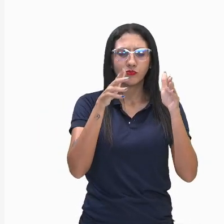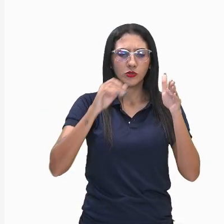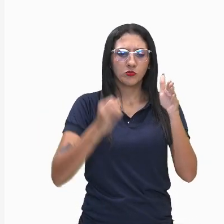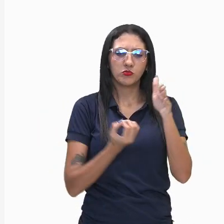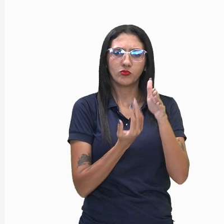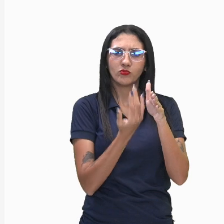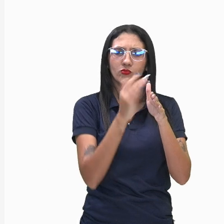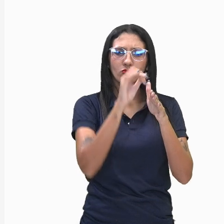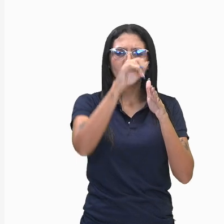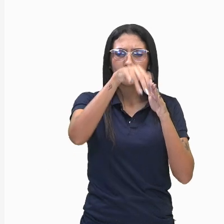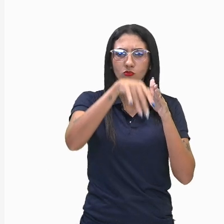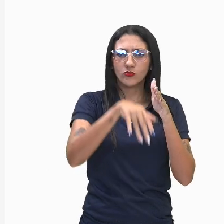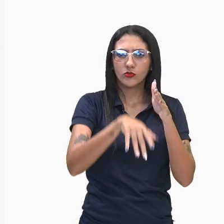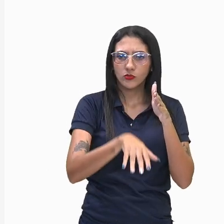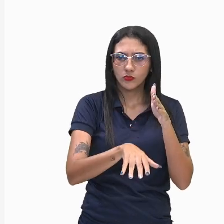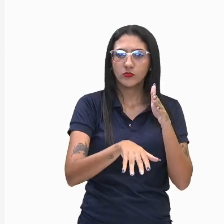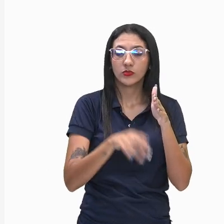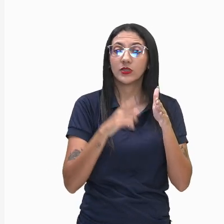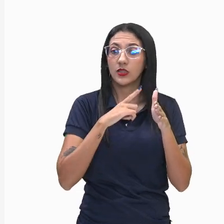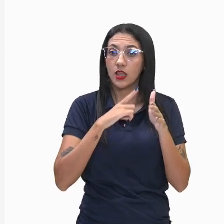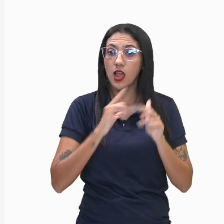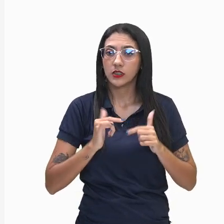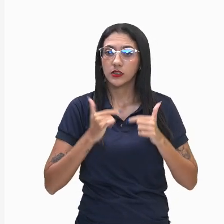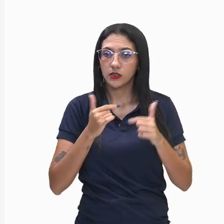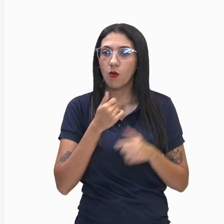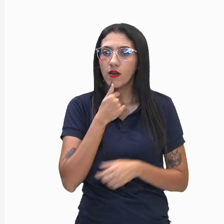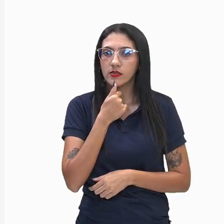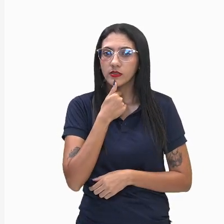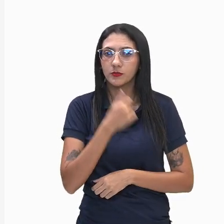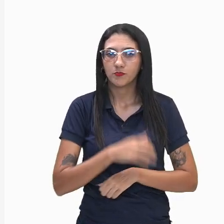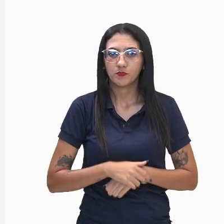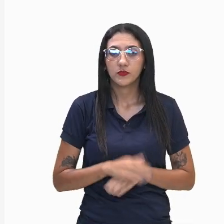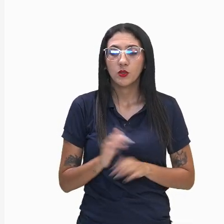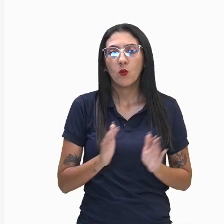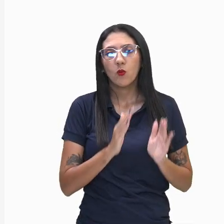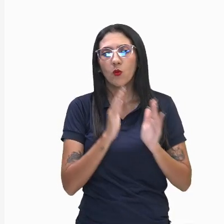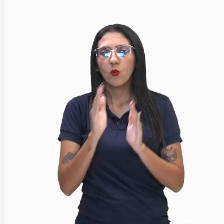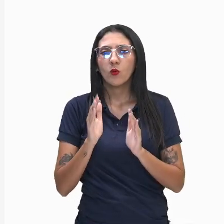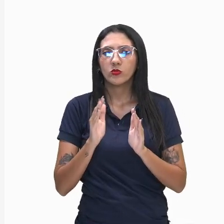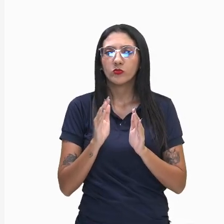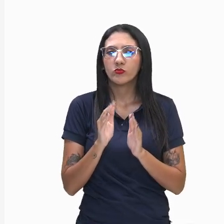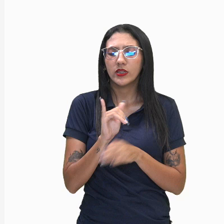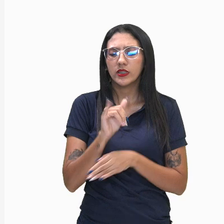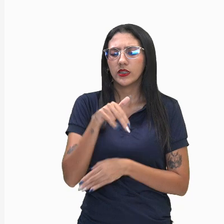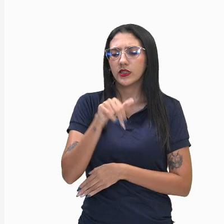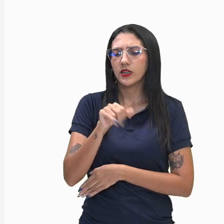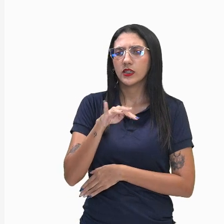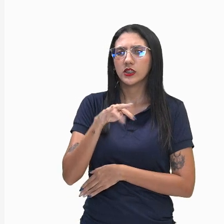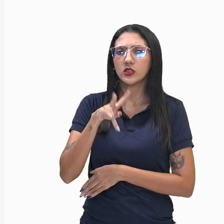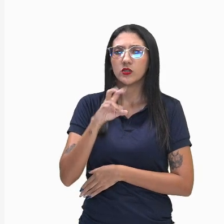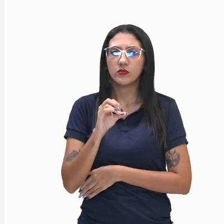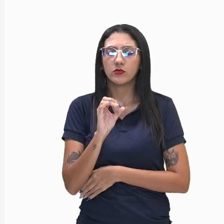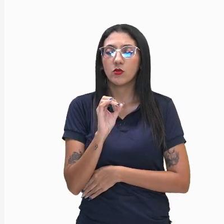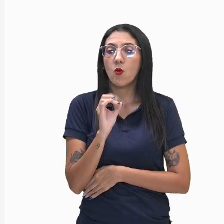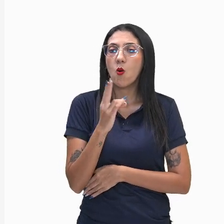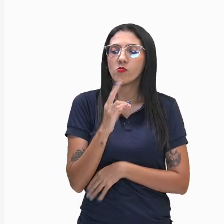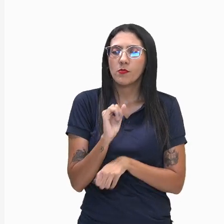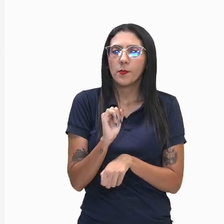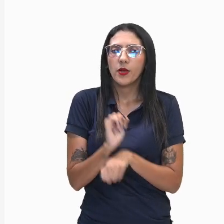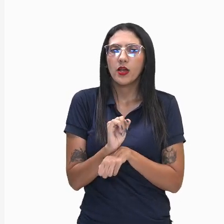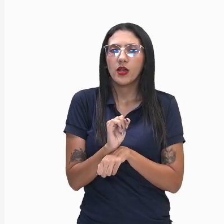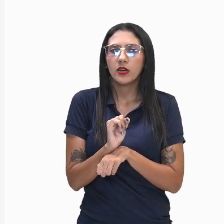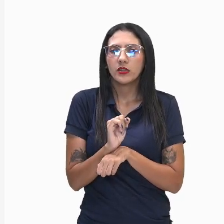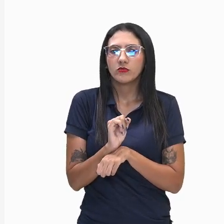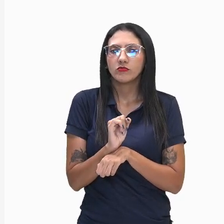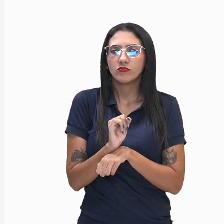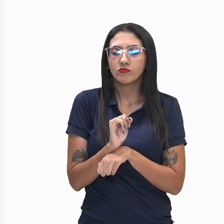em plena atividade, são os vulcões ativos. Tem também os vulcões que são inativos ou adormecidos, né? E